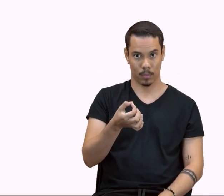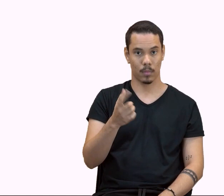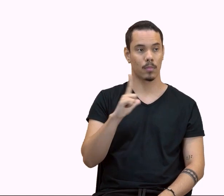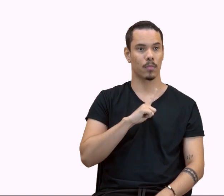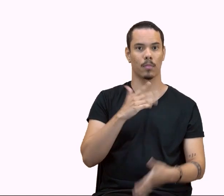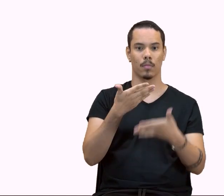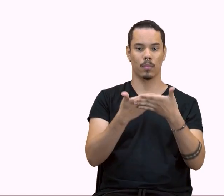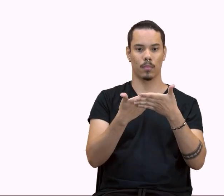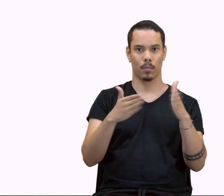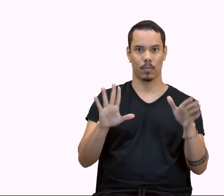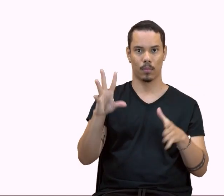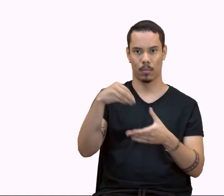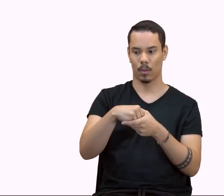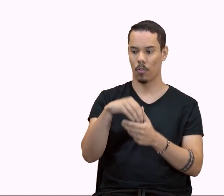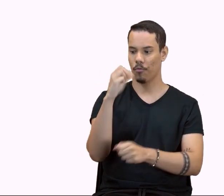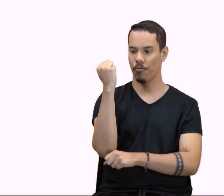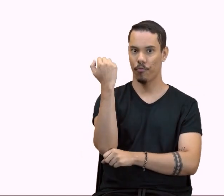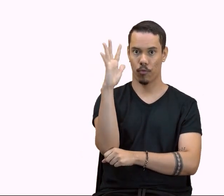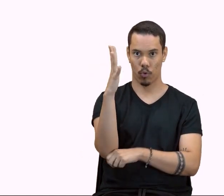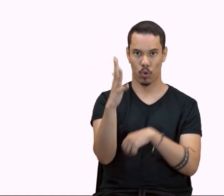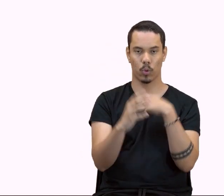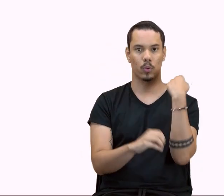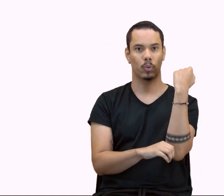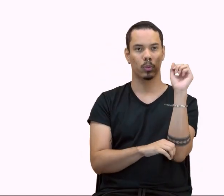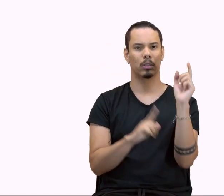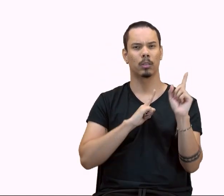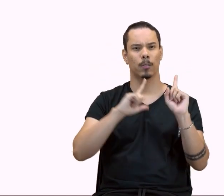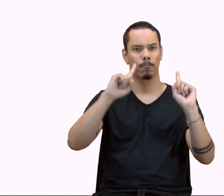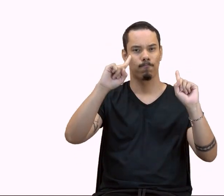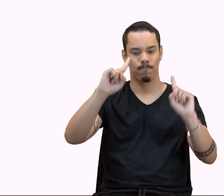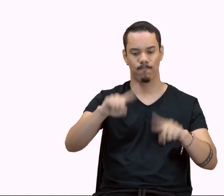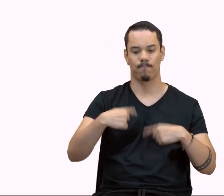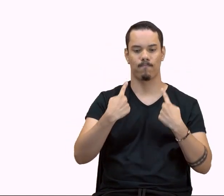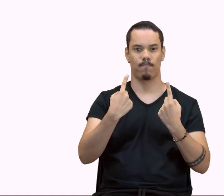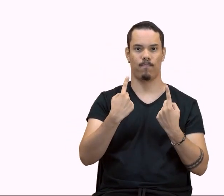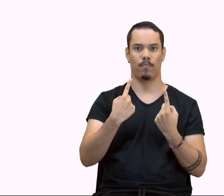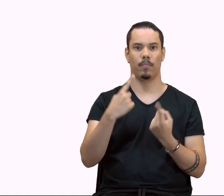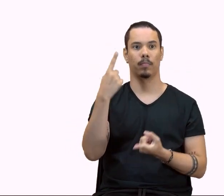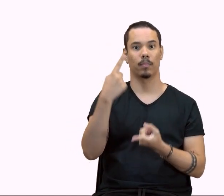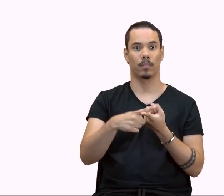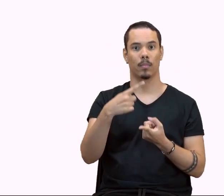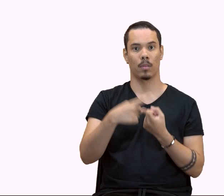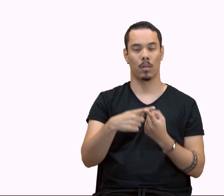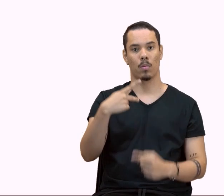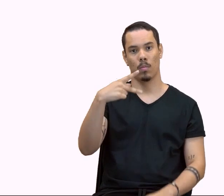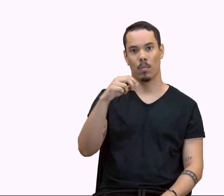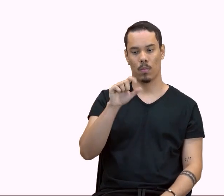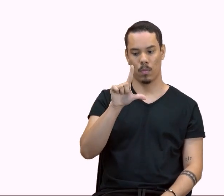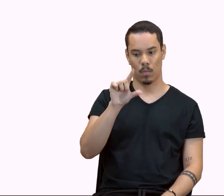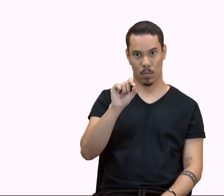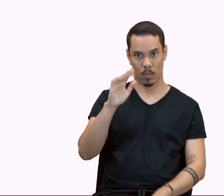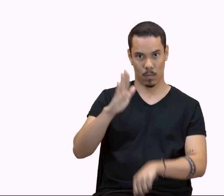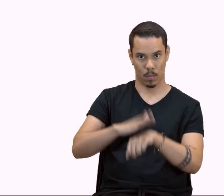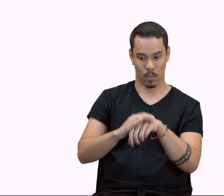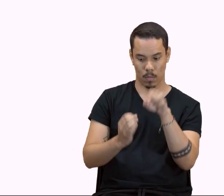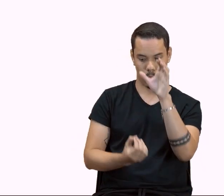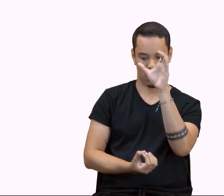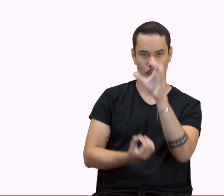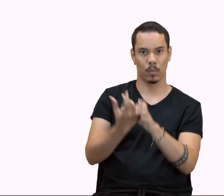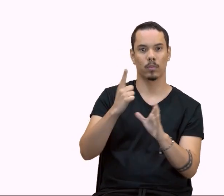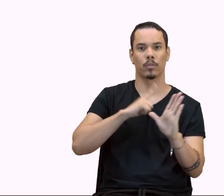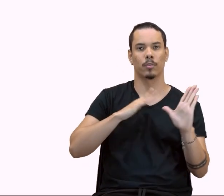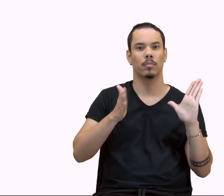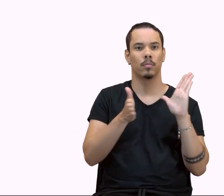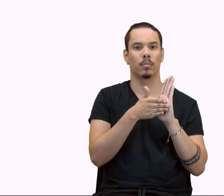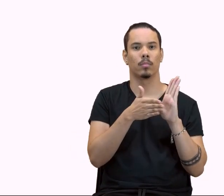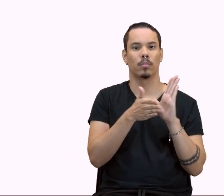meio da floresta. Grande desafio, né? Então, Grande desafio. O Polo Noroeste, ele tinha se propunha, além de envolver a questão,